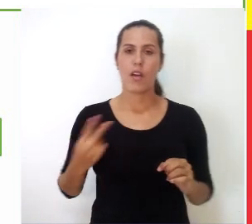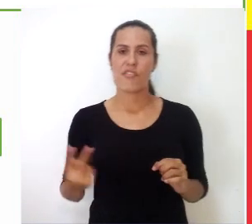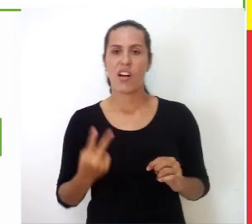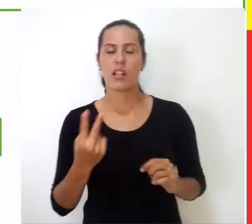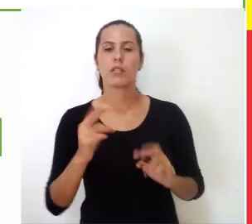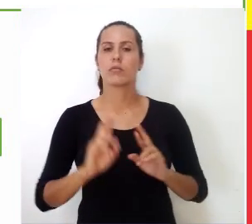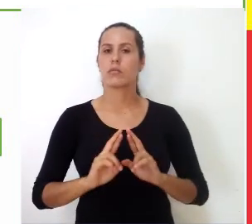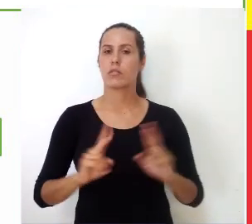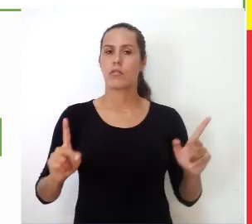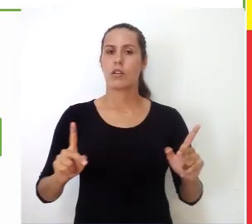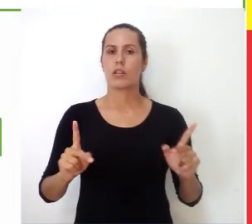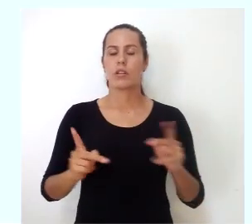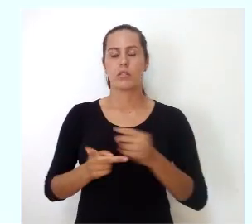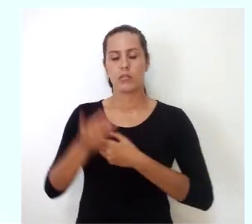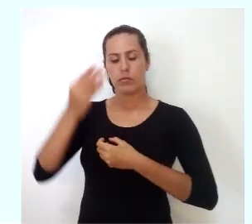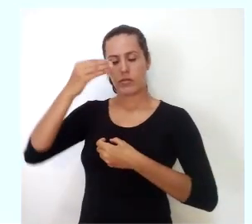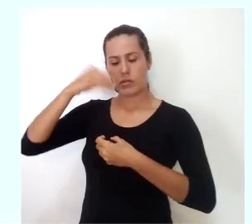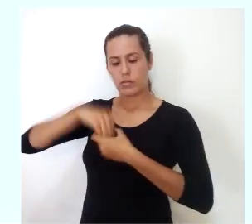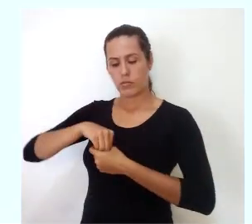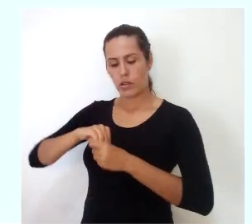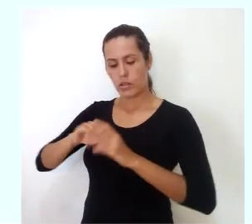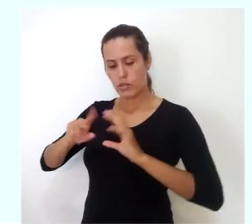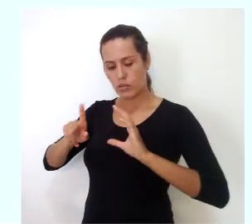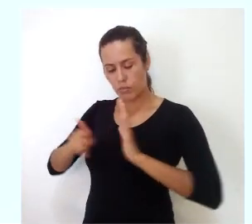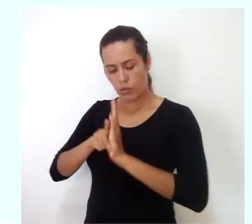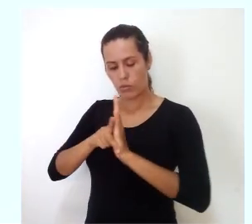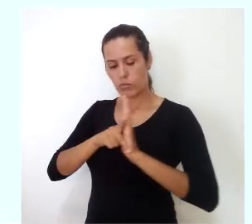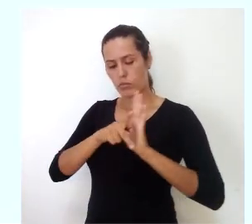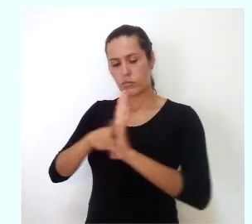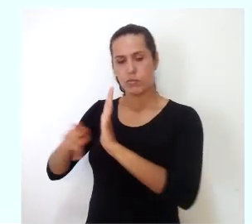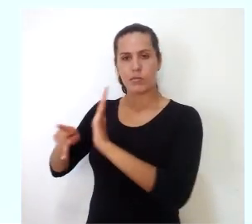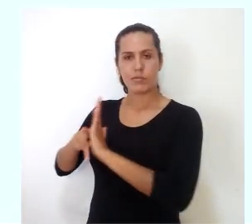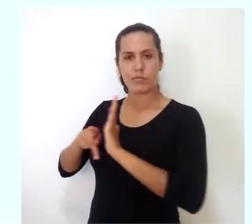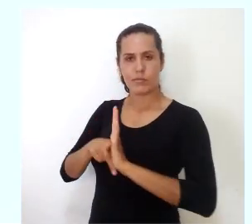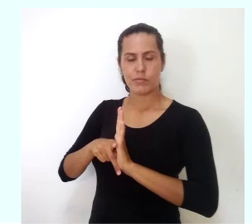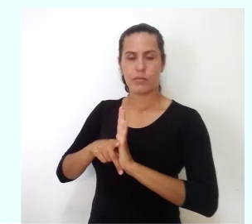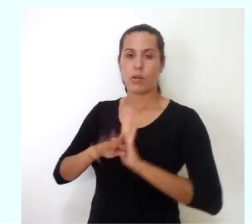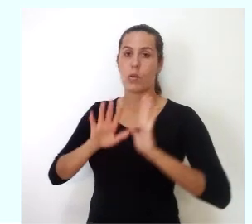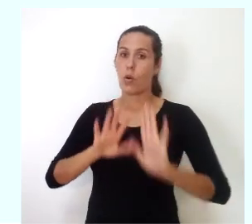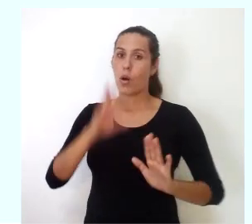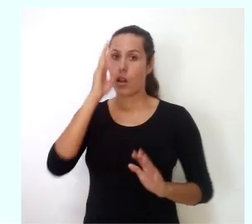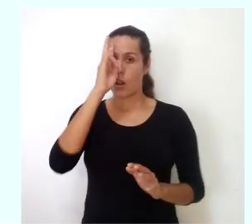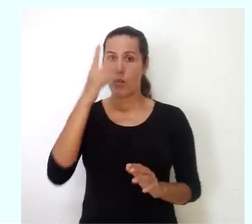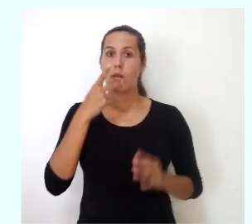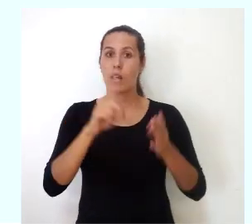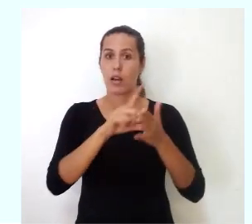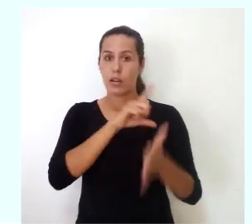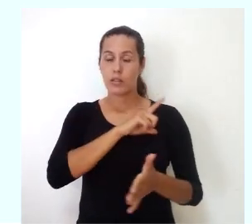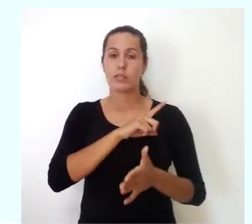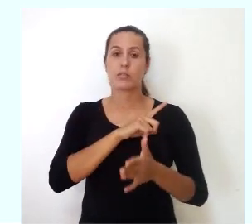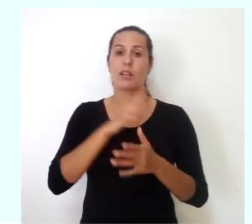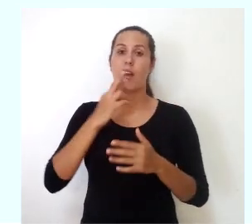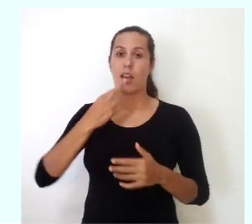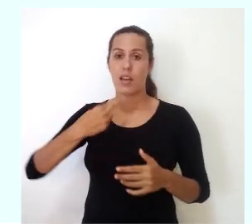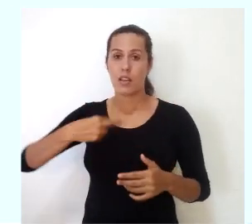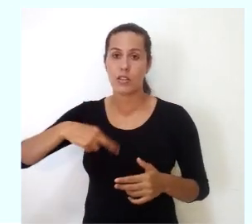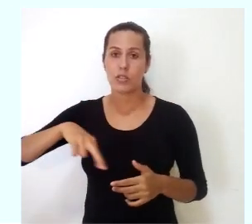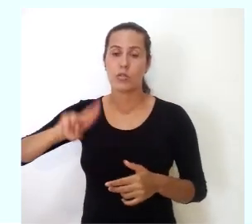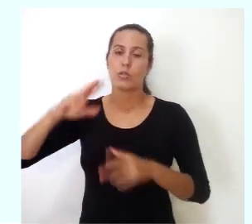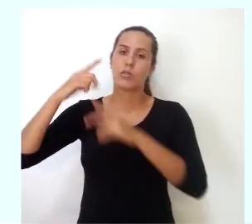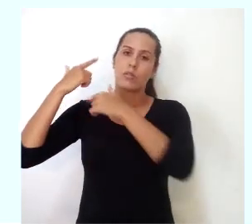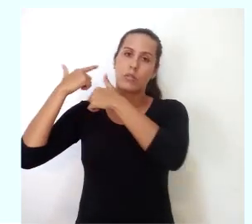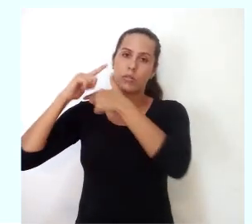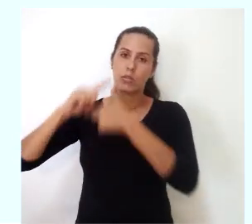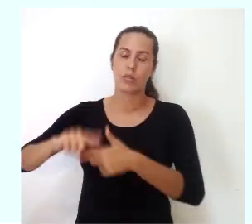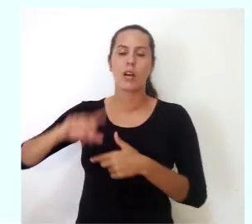É aquilo que eu falei a vocês lá no início. Cada tradição religiosa vai ter os seus livros, certo?